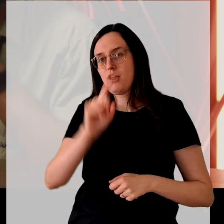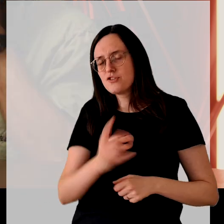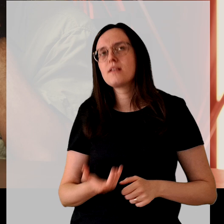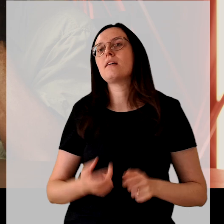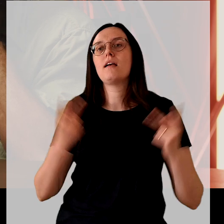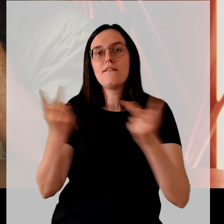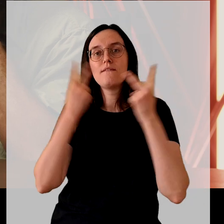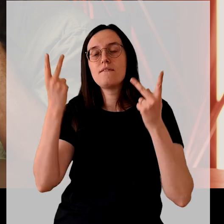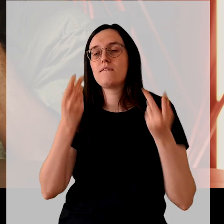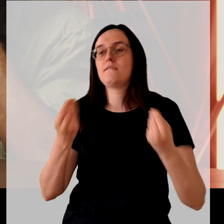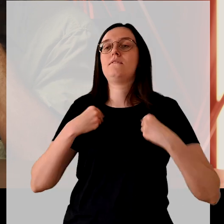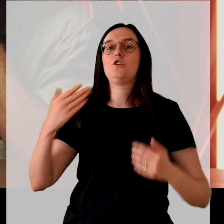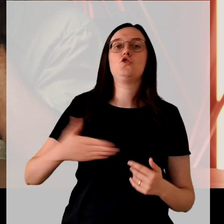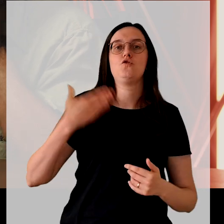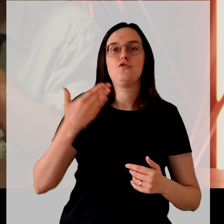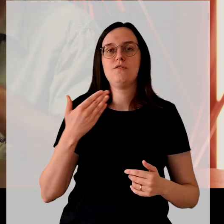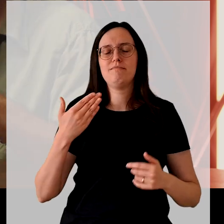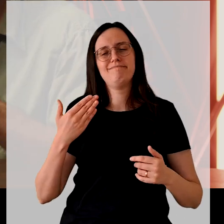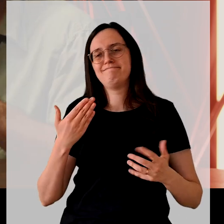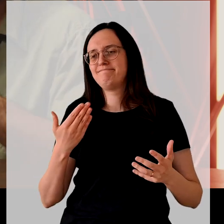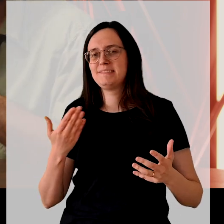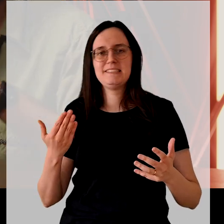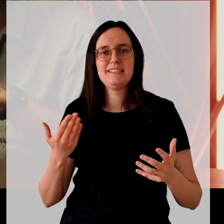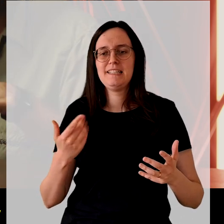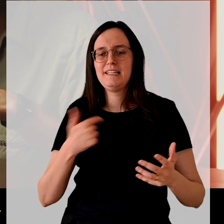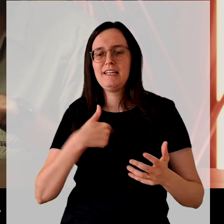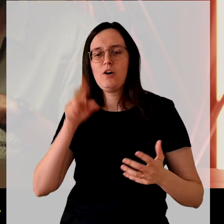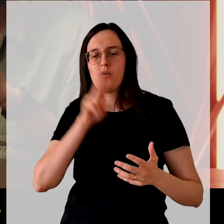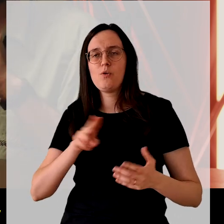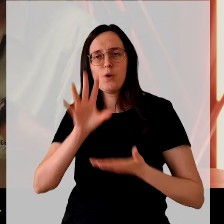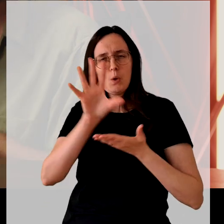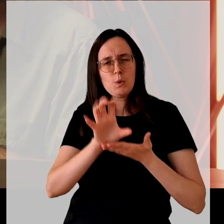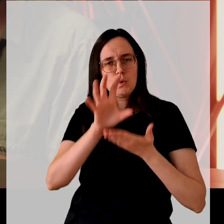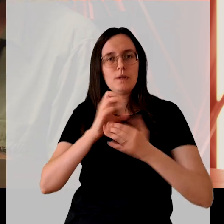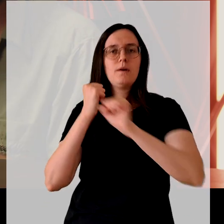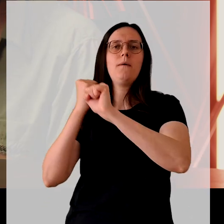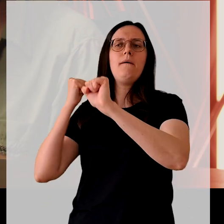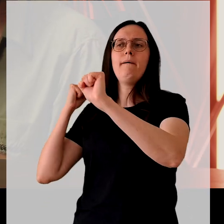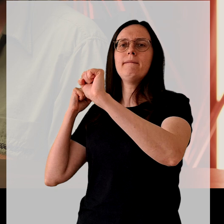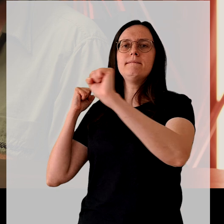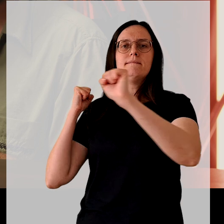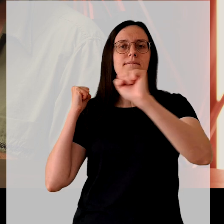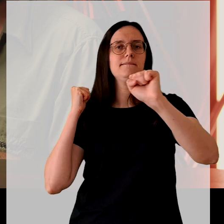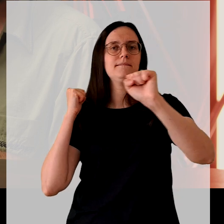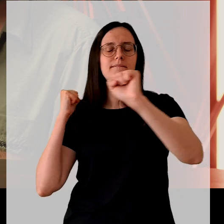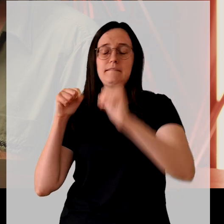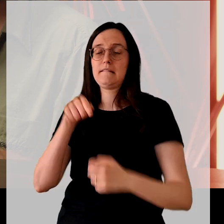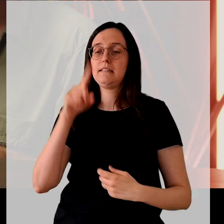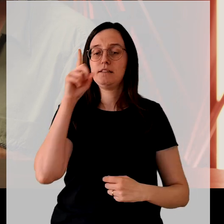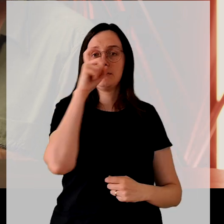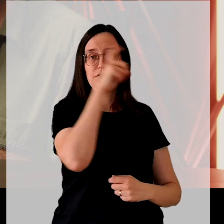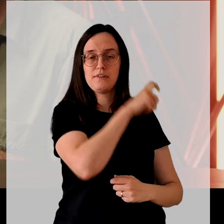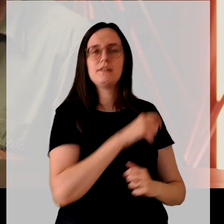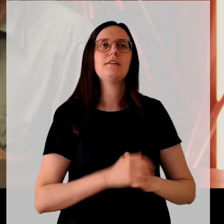né? Então o vento me pegou assim de surpresa e fui sozinho, né? Então eu operava o gravador ali, fazia o boom da cena.